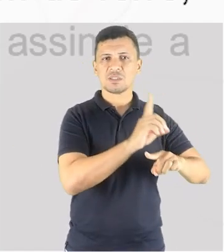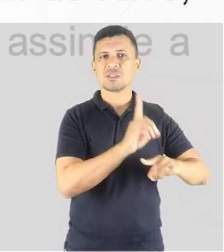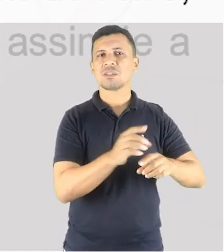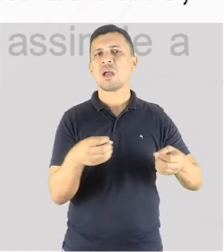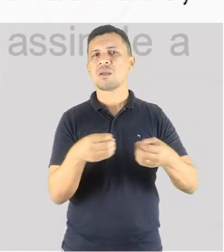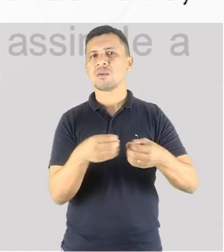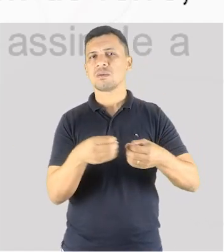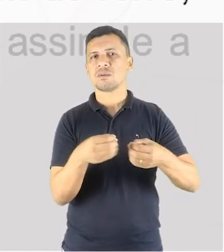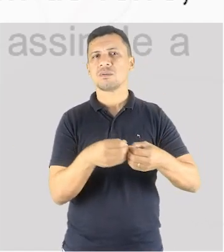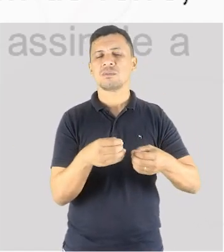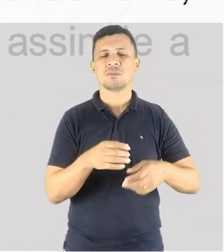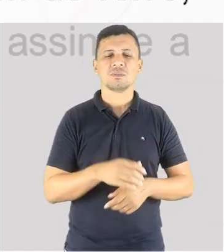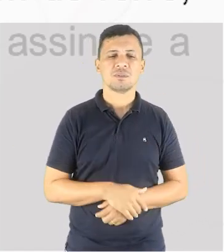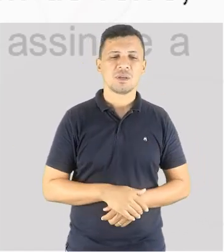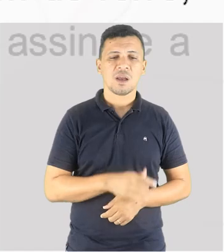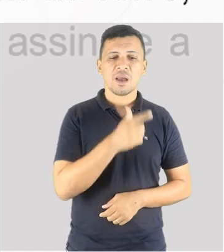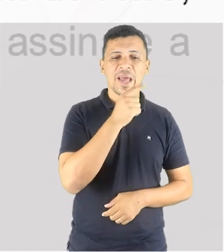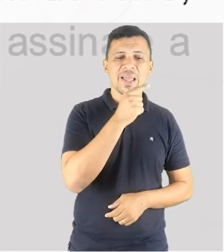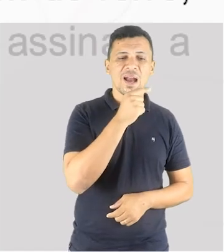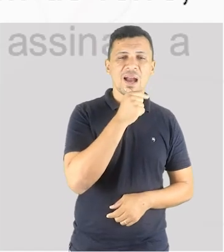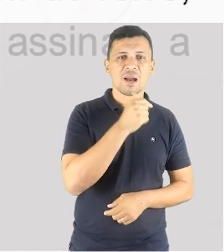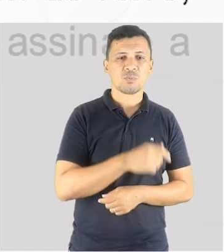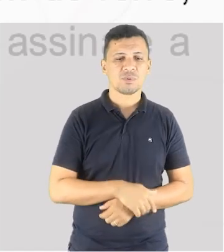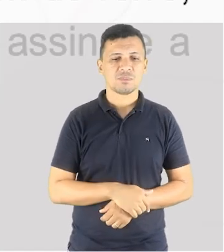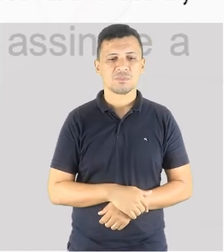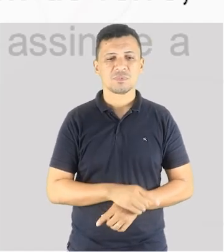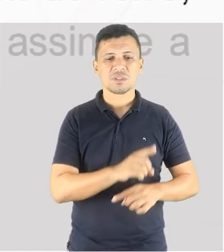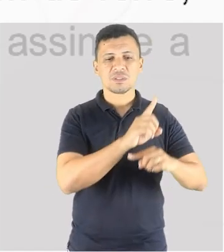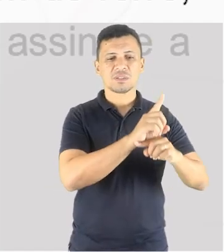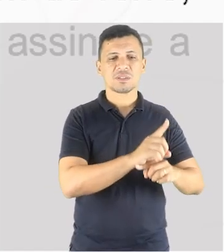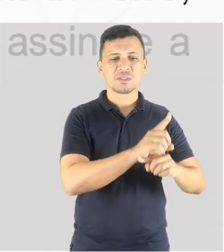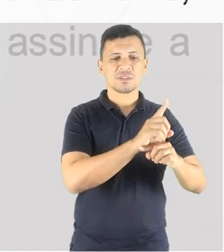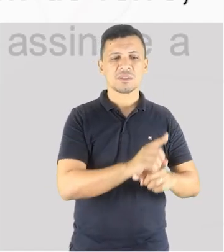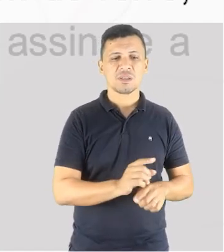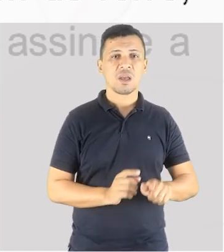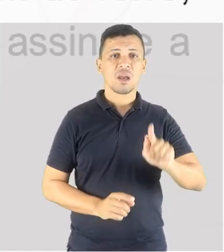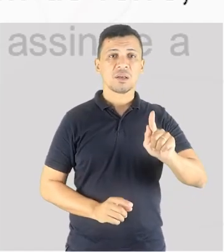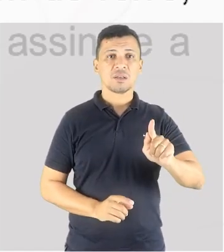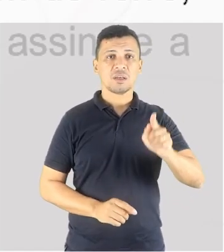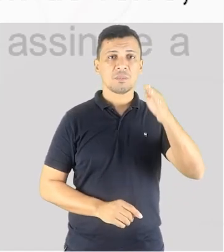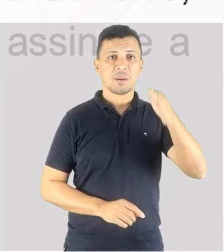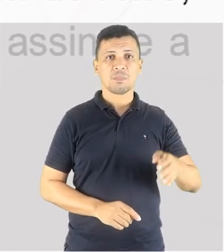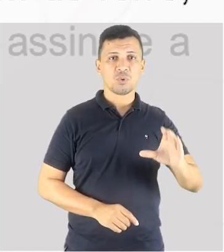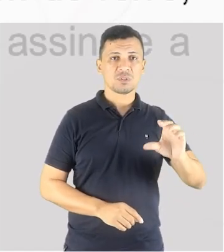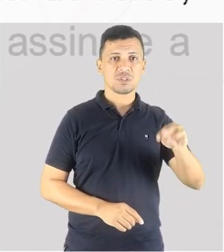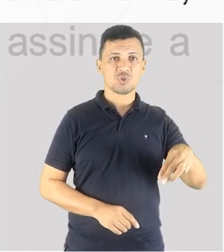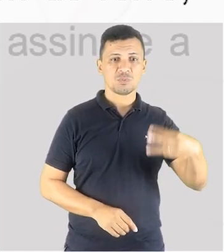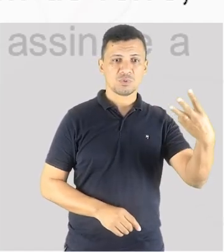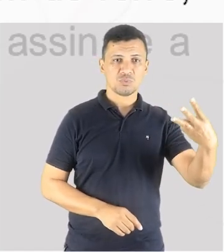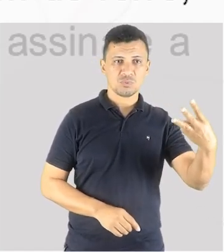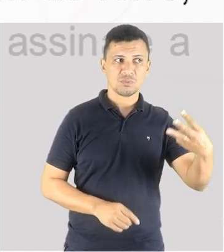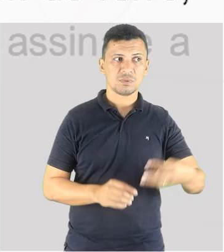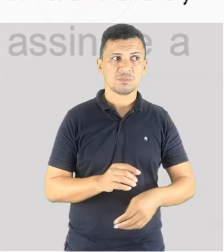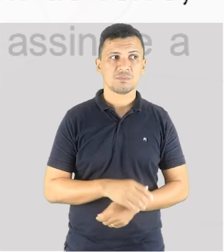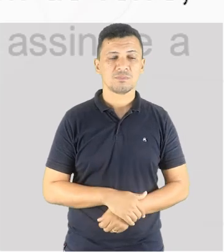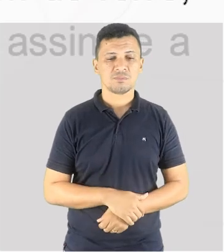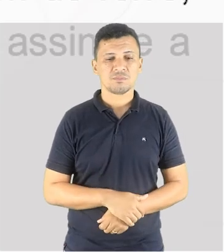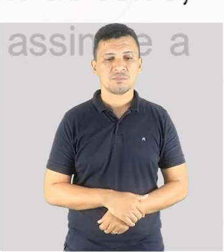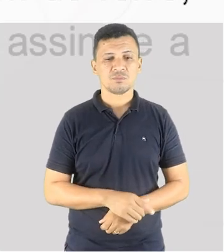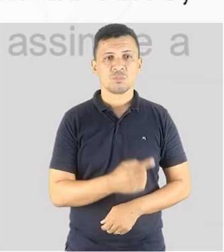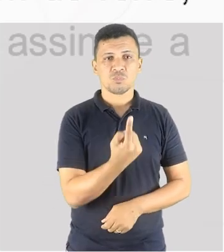ó, densidade da água em gramas por centímetro cúbico, é 1 grama por centímetro